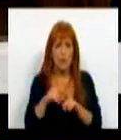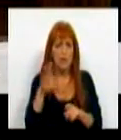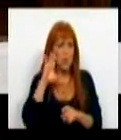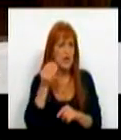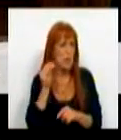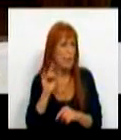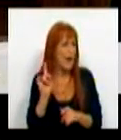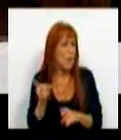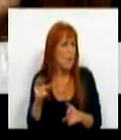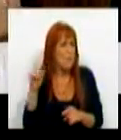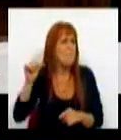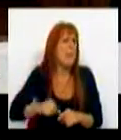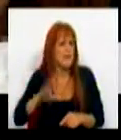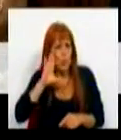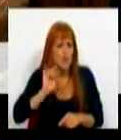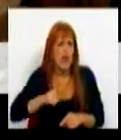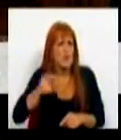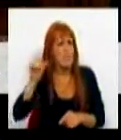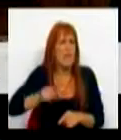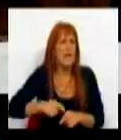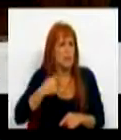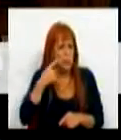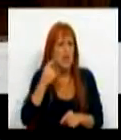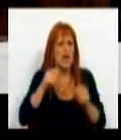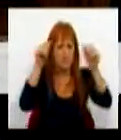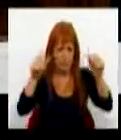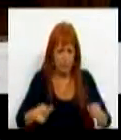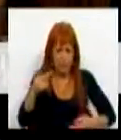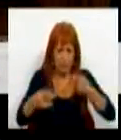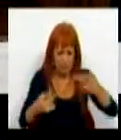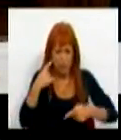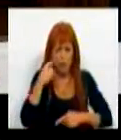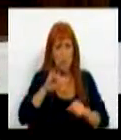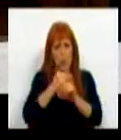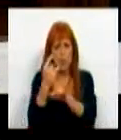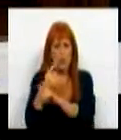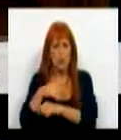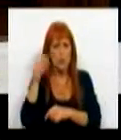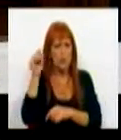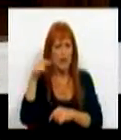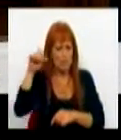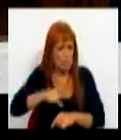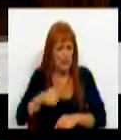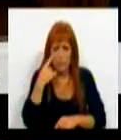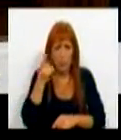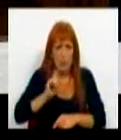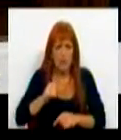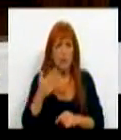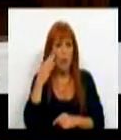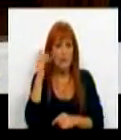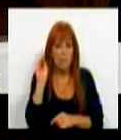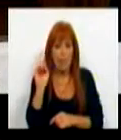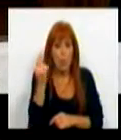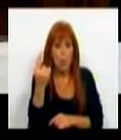sei o que é um banco péssimo, não sei o que é isso de péssimo. Conheço ratings, conheço outras coisas, bancos péssimos não conheço. Acho que era um